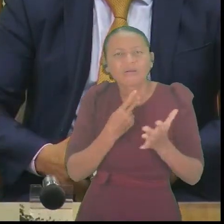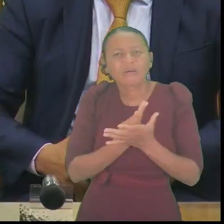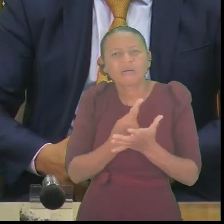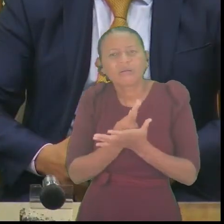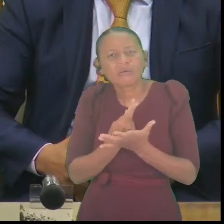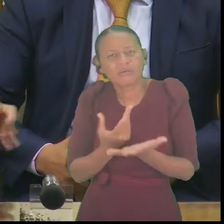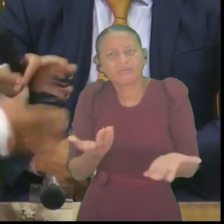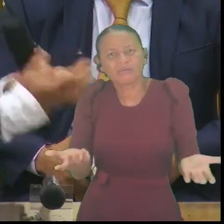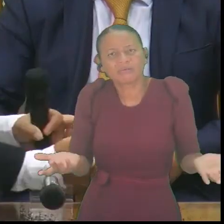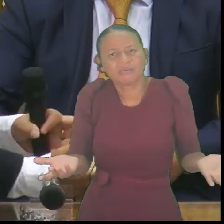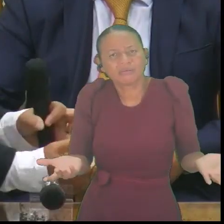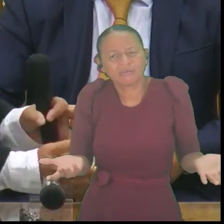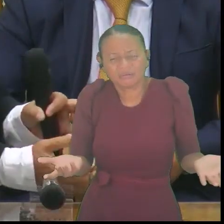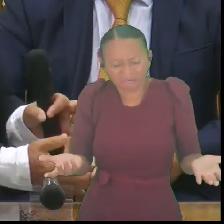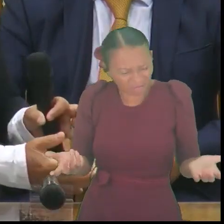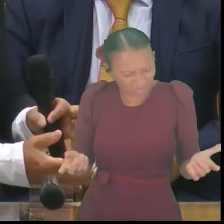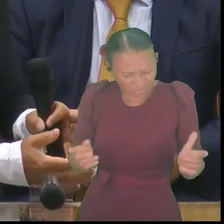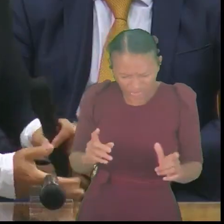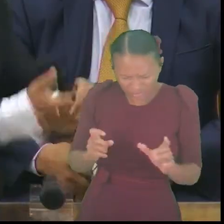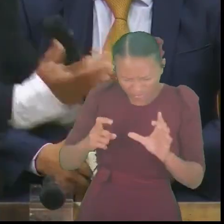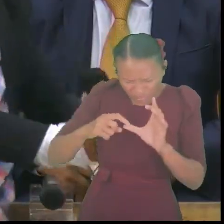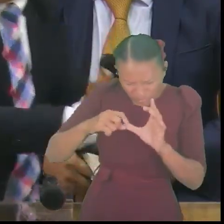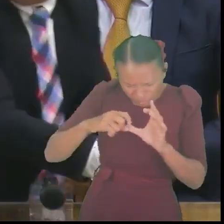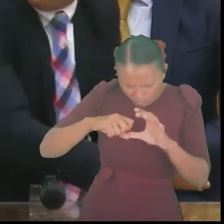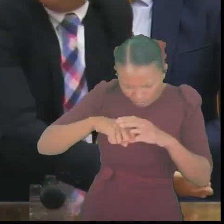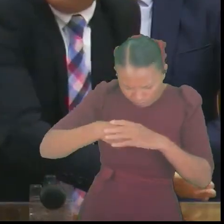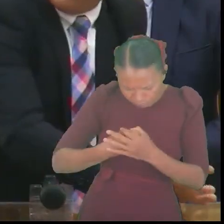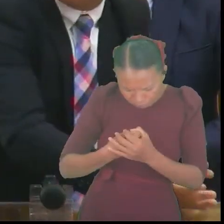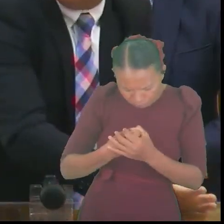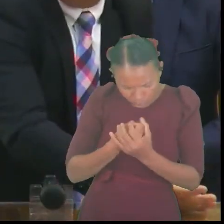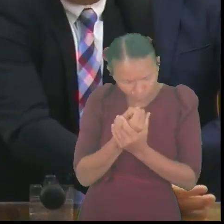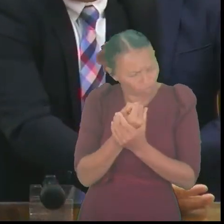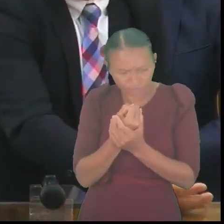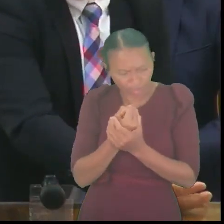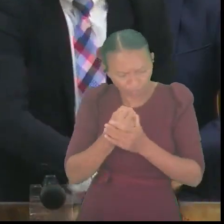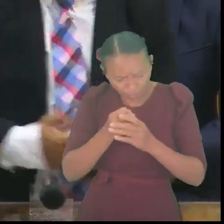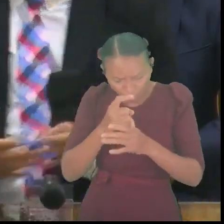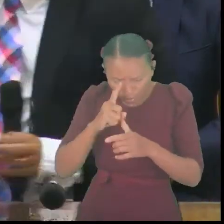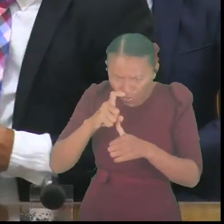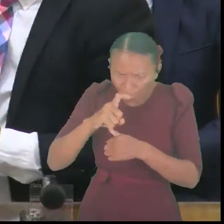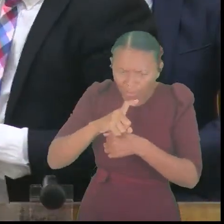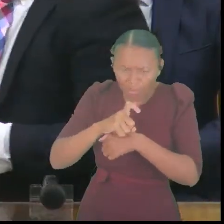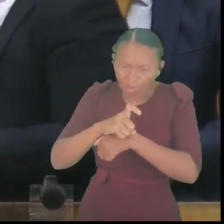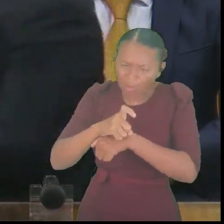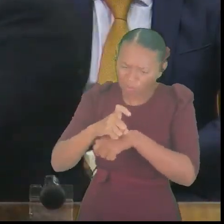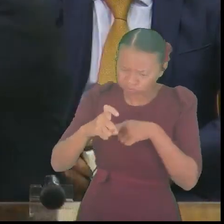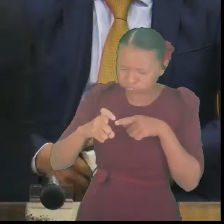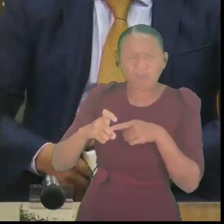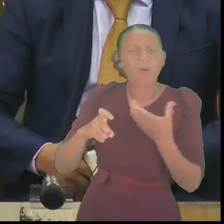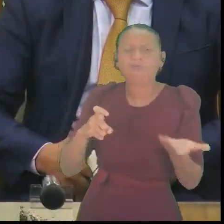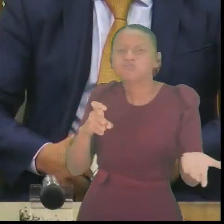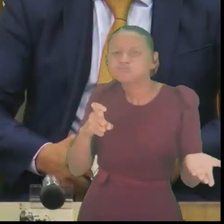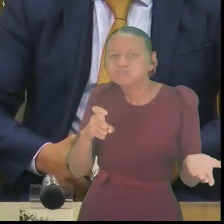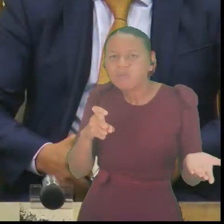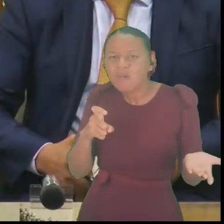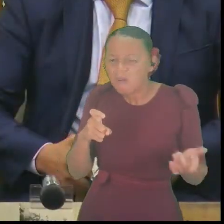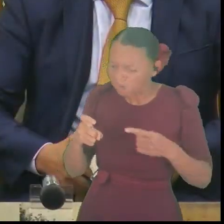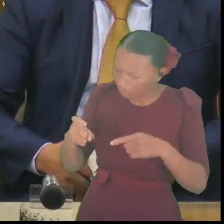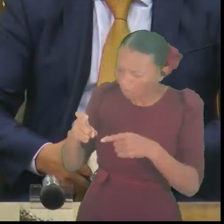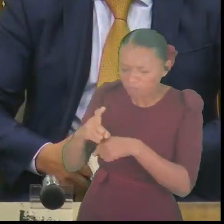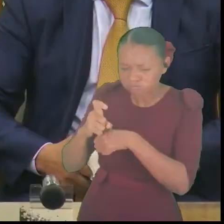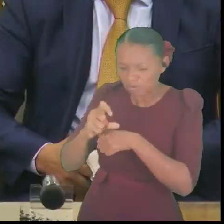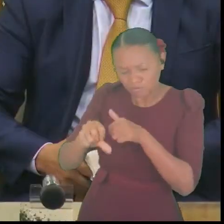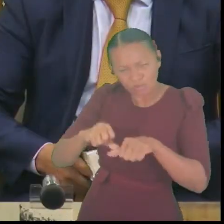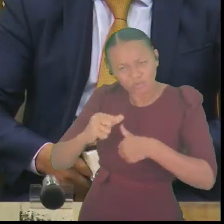errado. Não era para ser assim. Você tem que sair uma borboleta. Mas eu saí lagarta. Mas por que você saiu lagarta e não